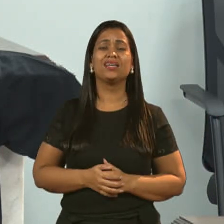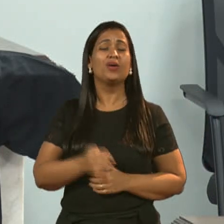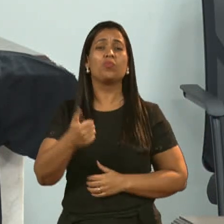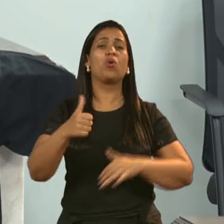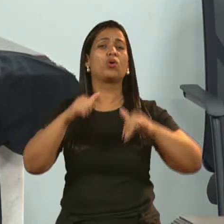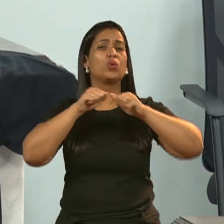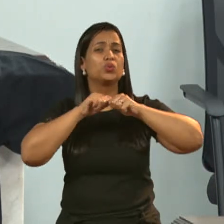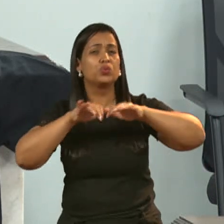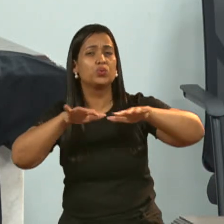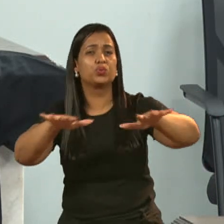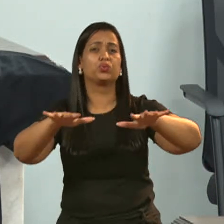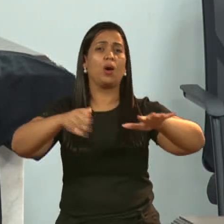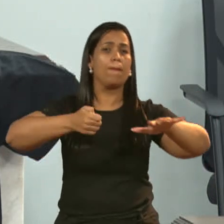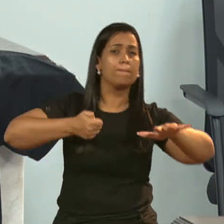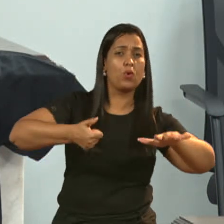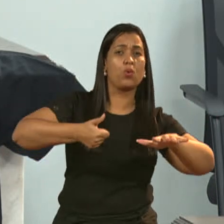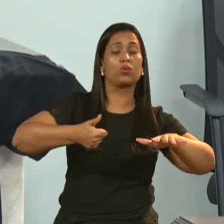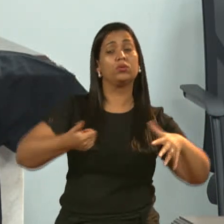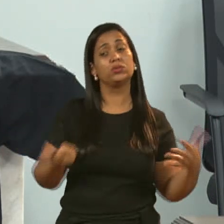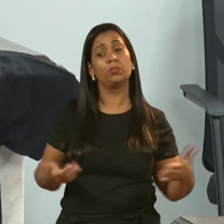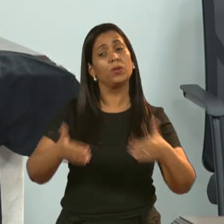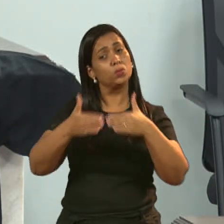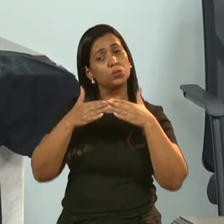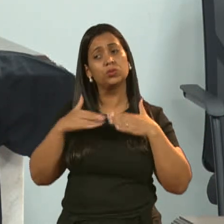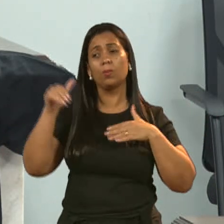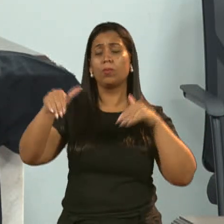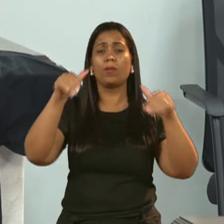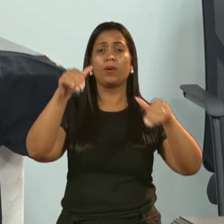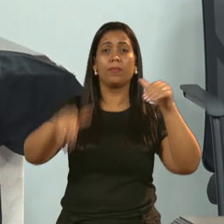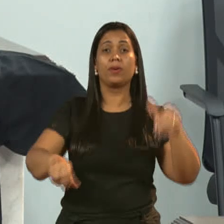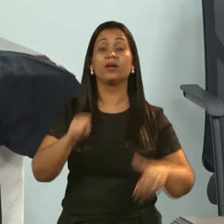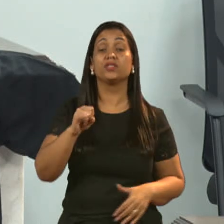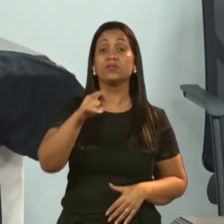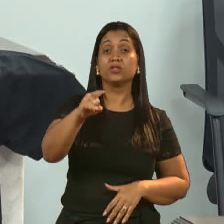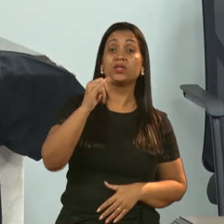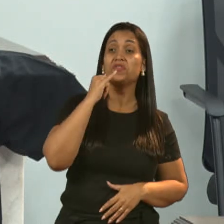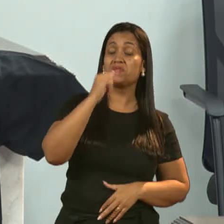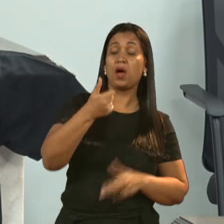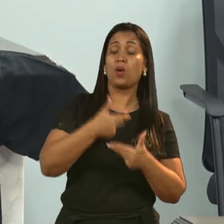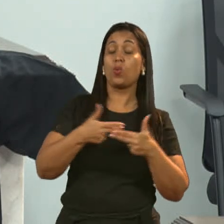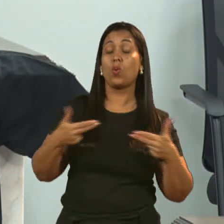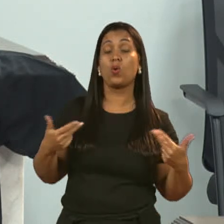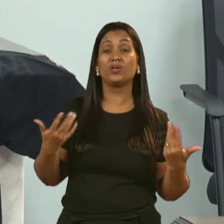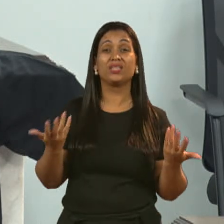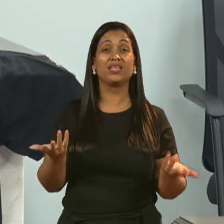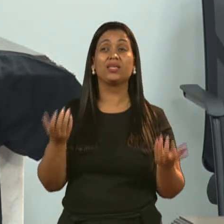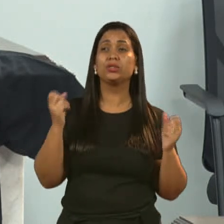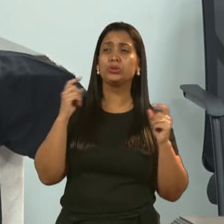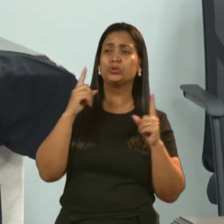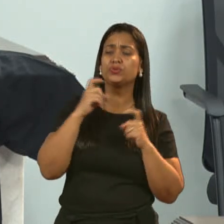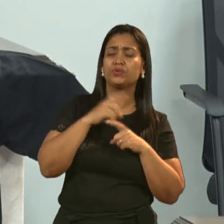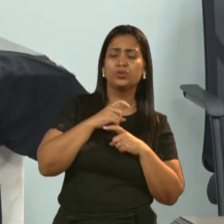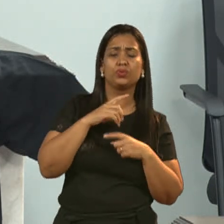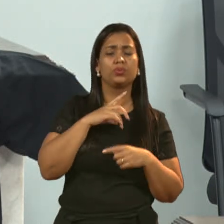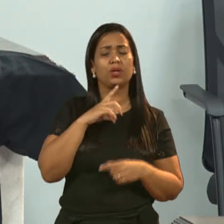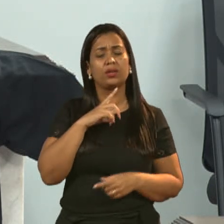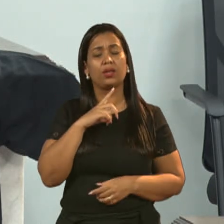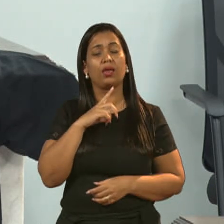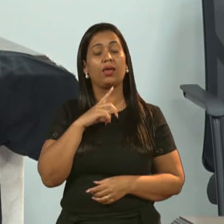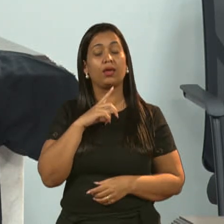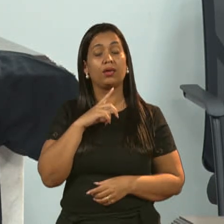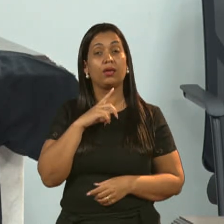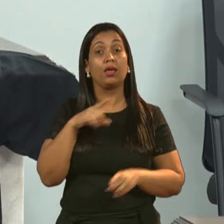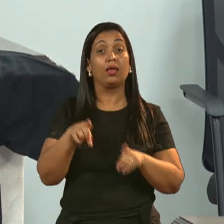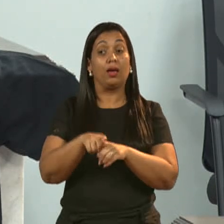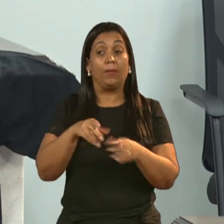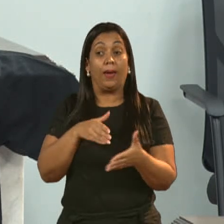pouco ditas. Então, fazer um apelo, porque quando você fala de algo que dificulta e